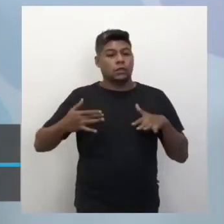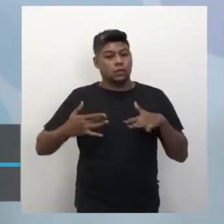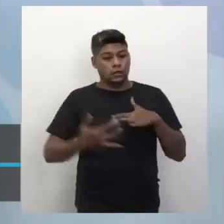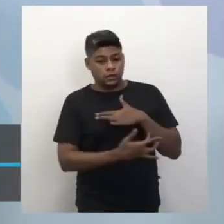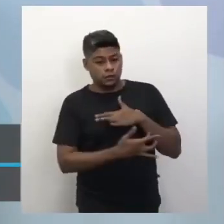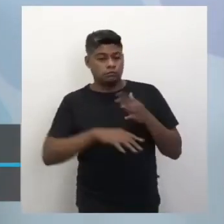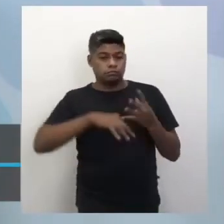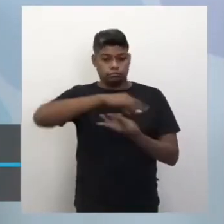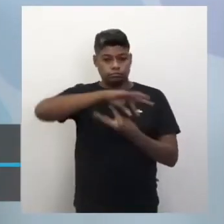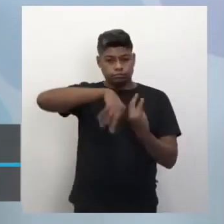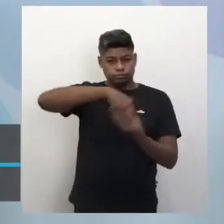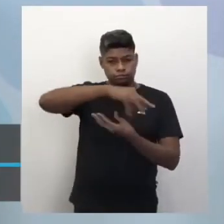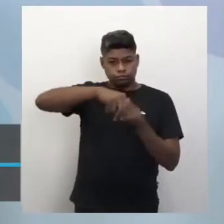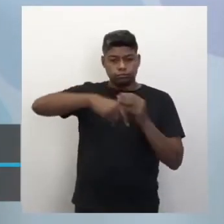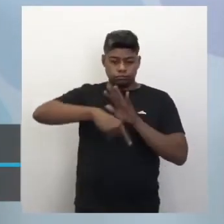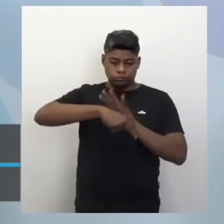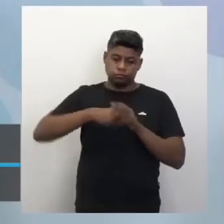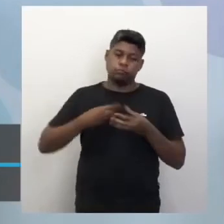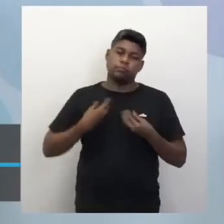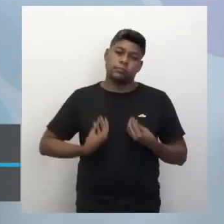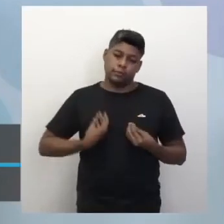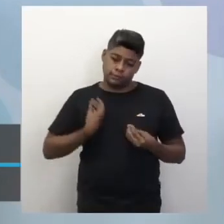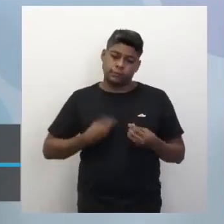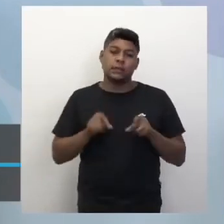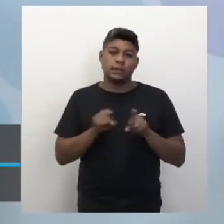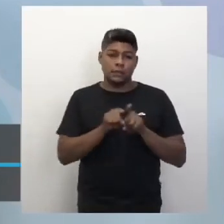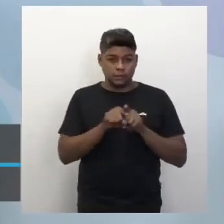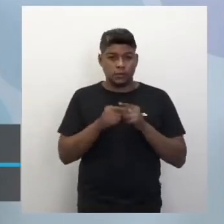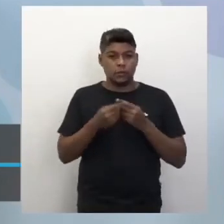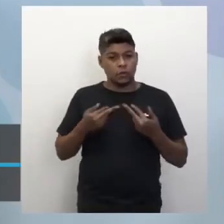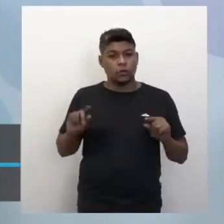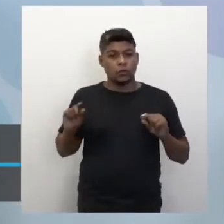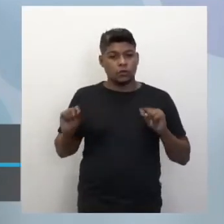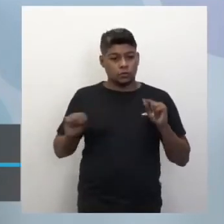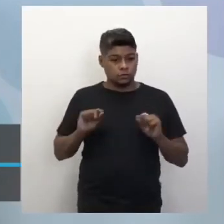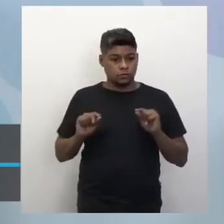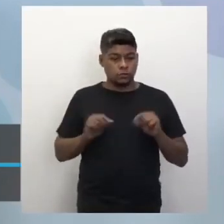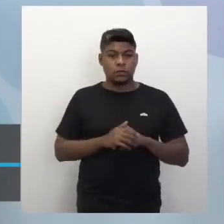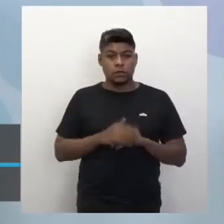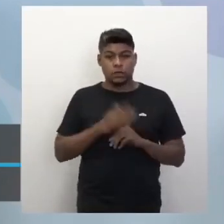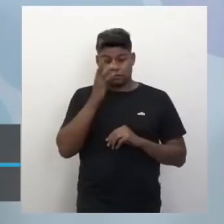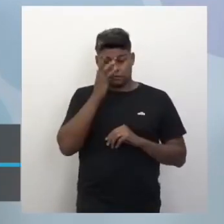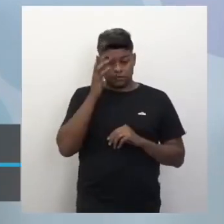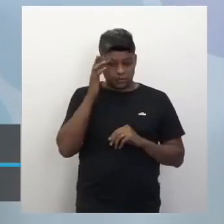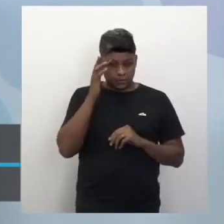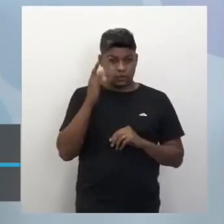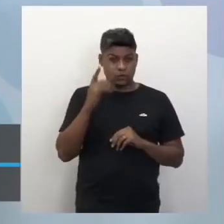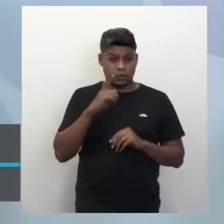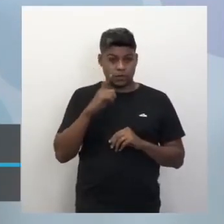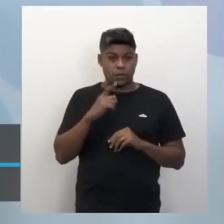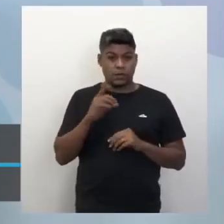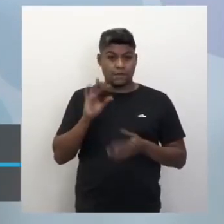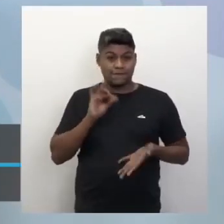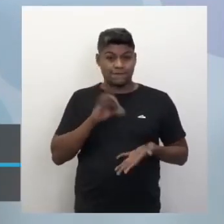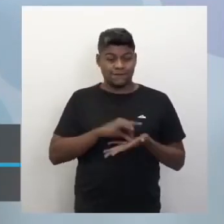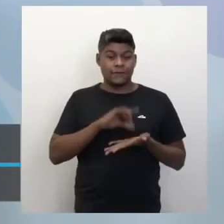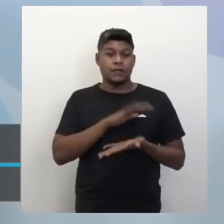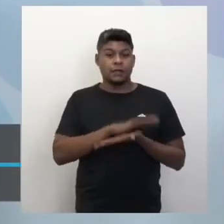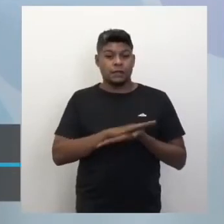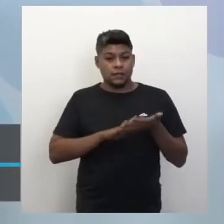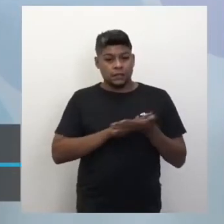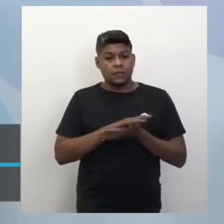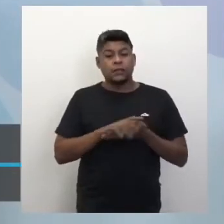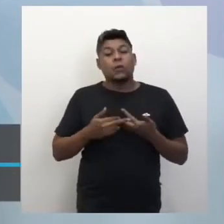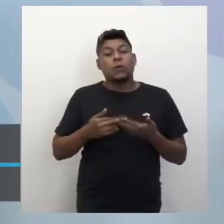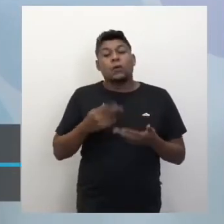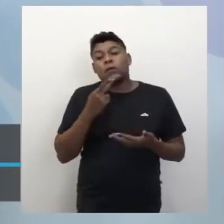misturados com a situação que a gente vive, e o fato tem sido deixado de lado, né? As pessoas já não tratam mais o fato como fato. Você lê uma coisa, você não